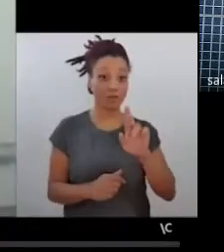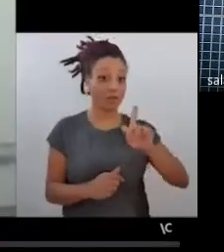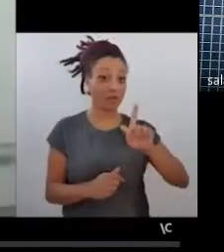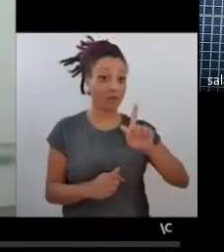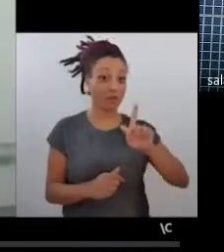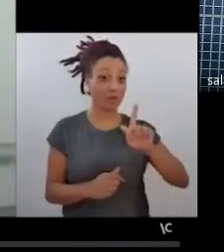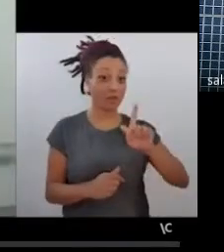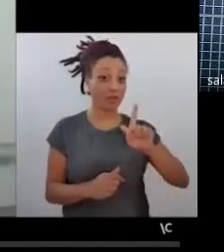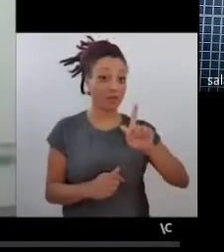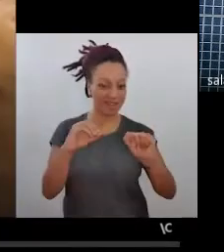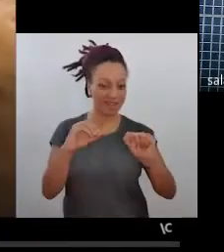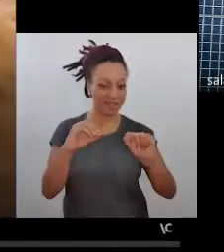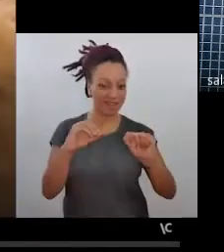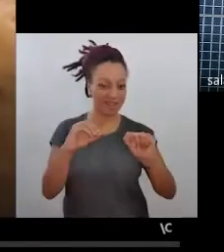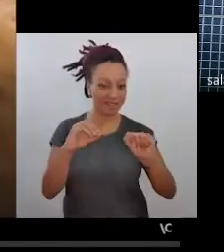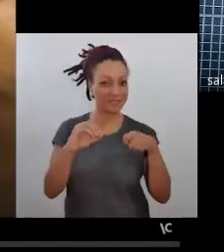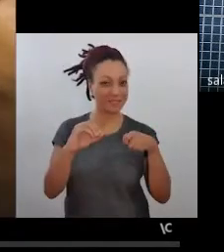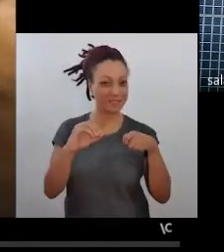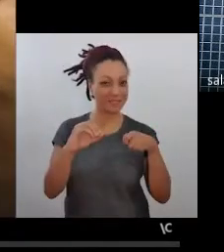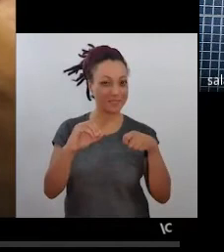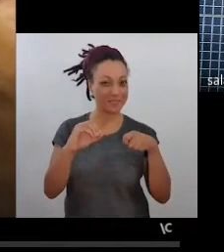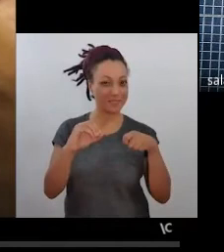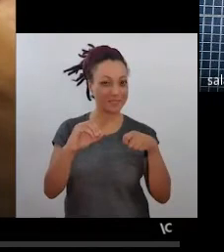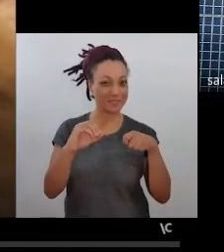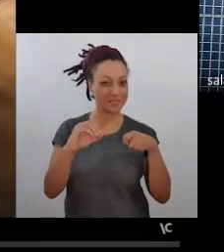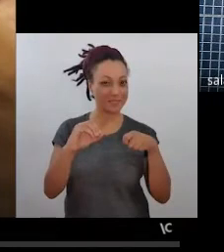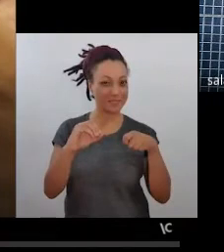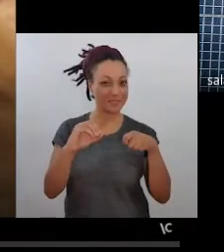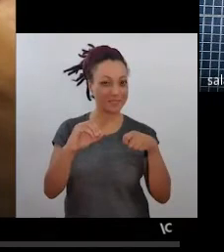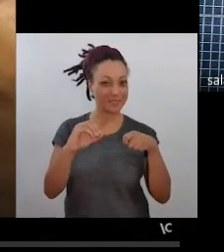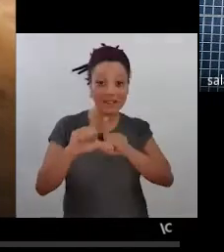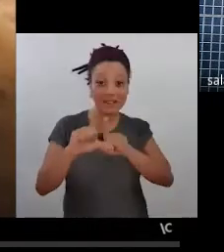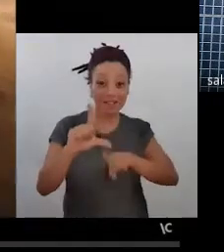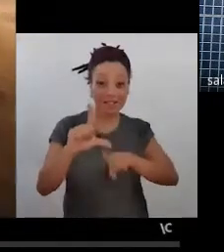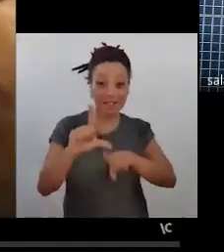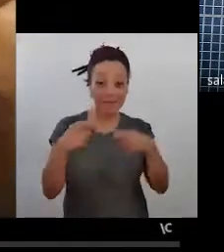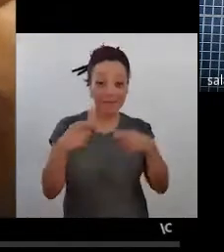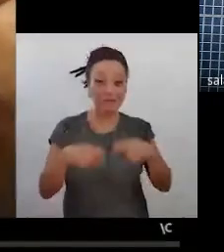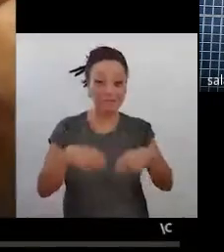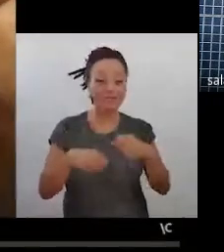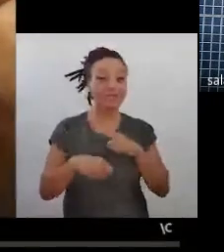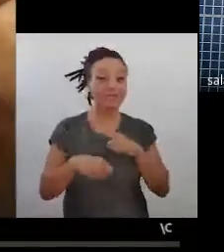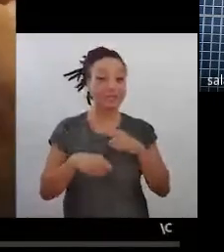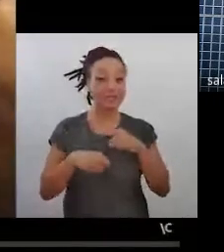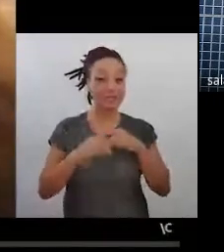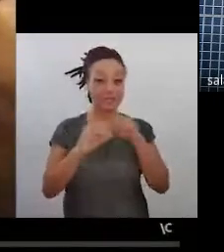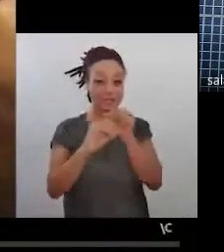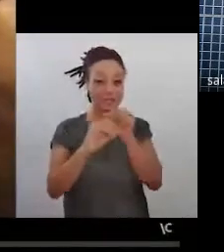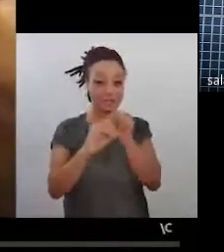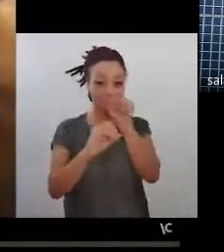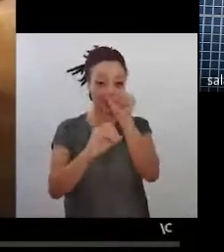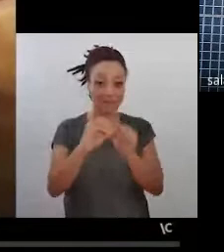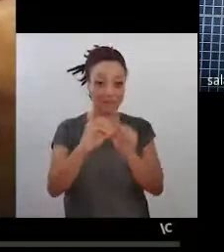Deixa eu só mostrar aqui. Para segurar essa ideia, a gente pode tomar esse alimento aqui. Aqui